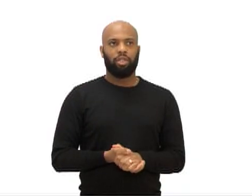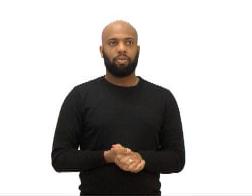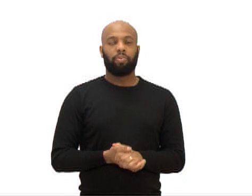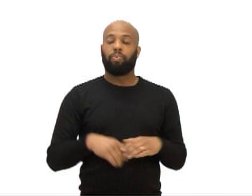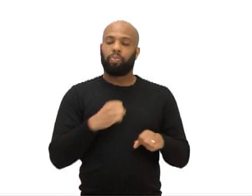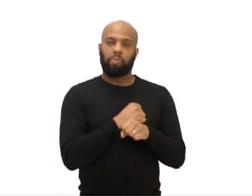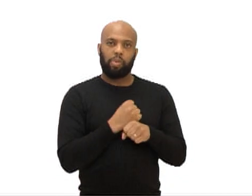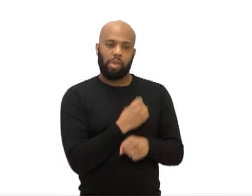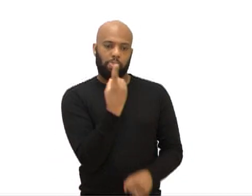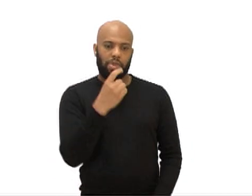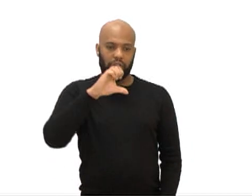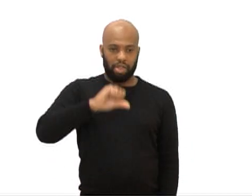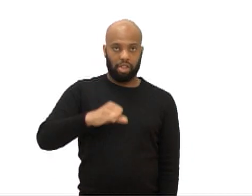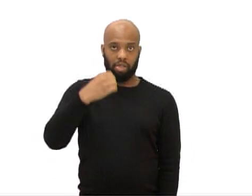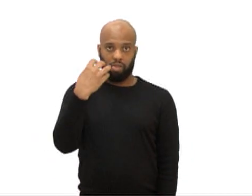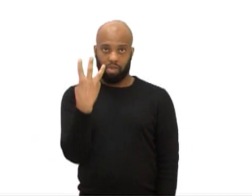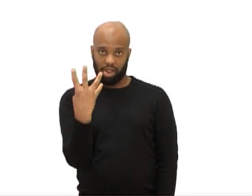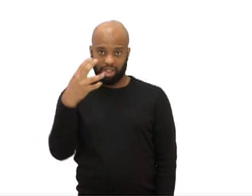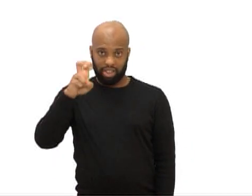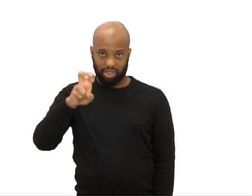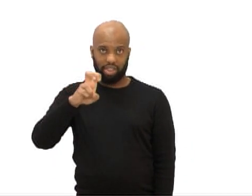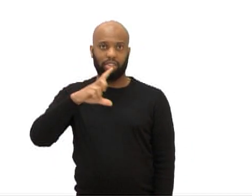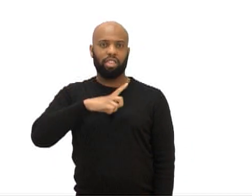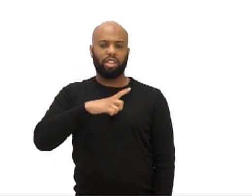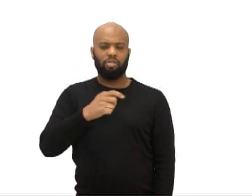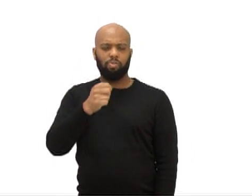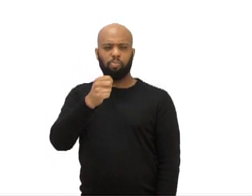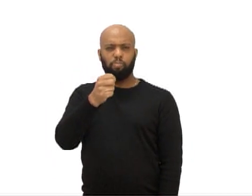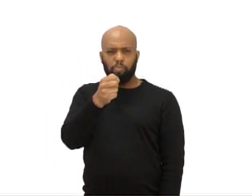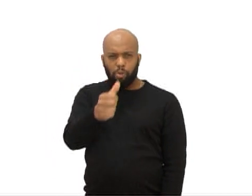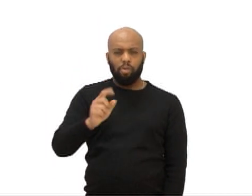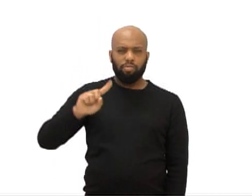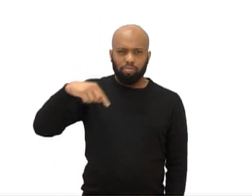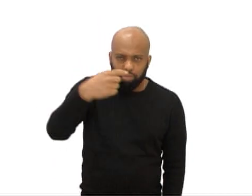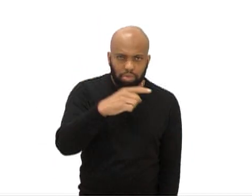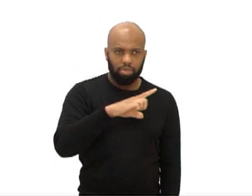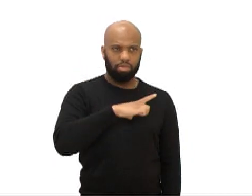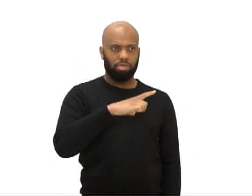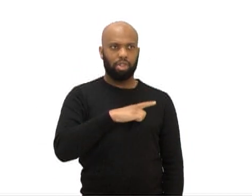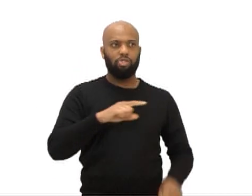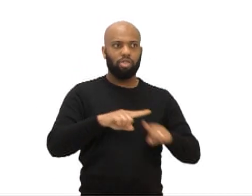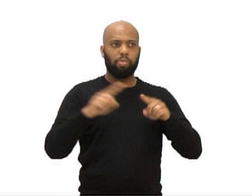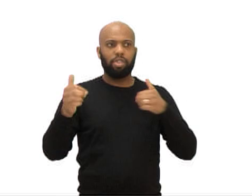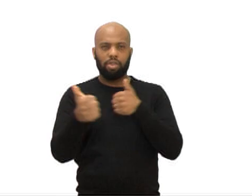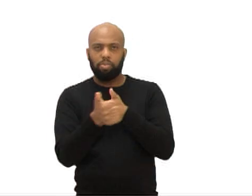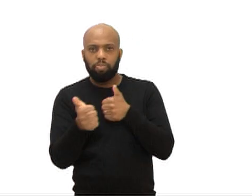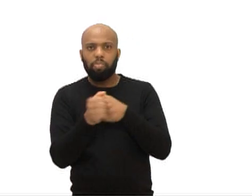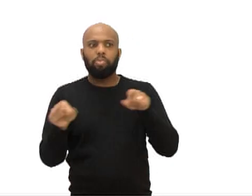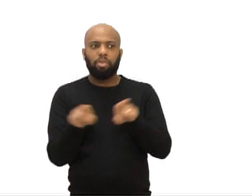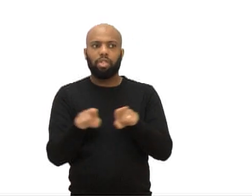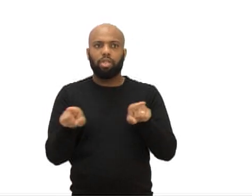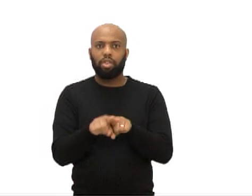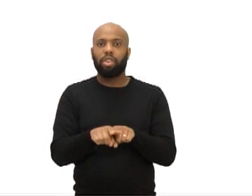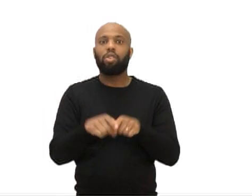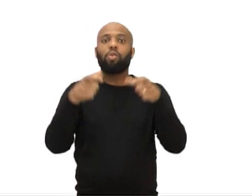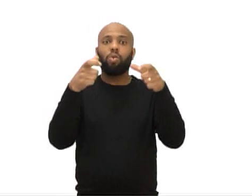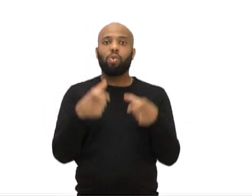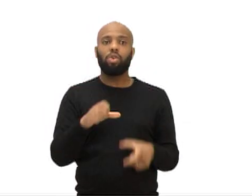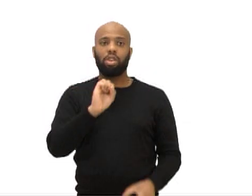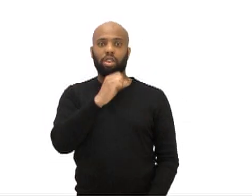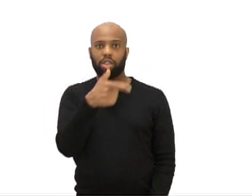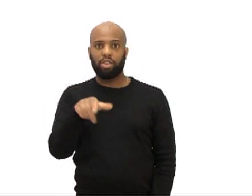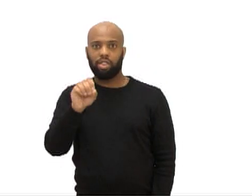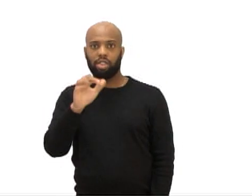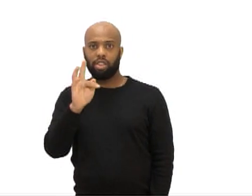Em 1945, um pouquinho mais ali para frente, mas está tudo nas proximidades, em São